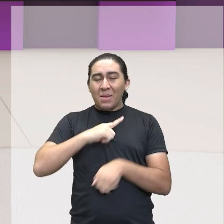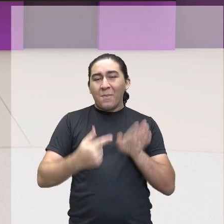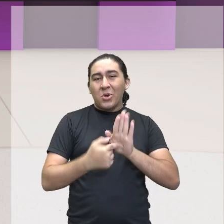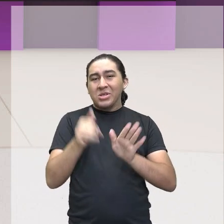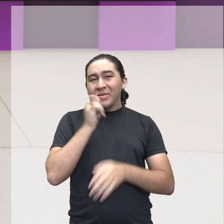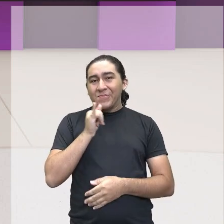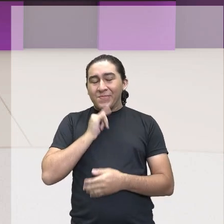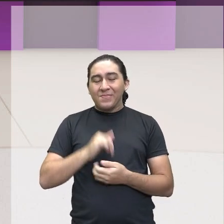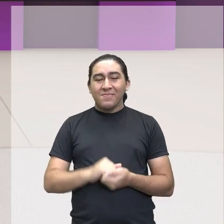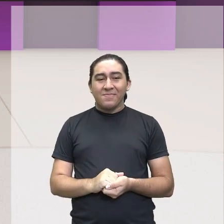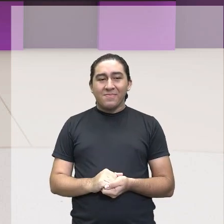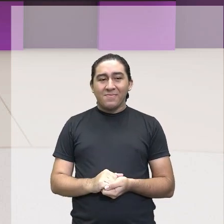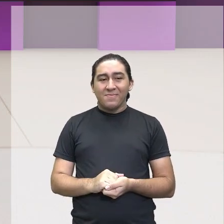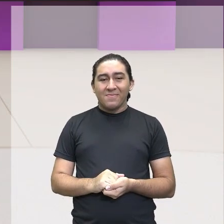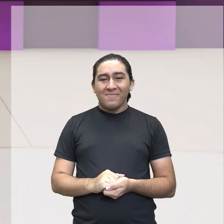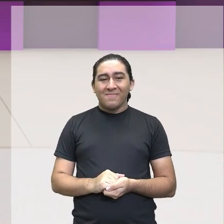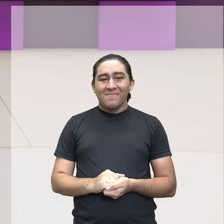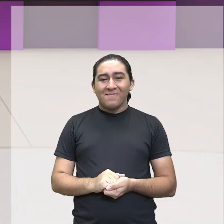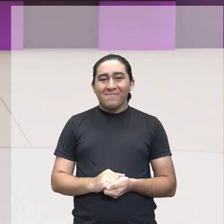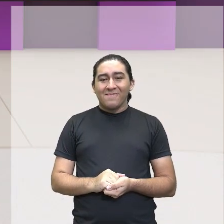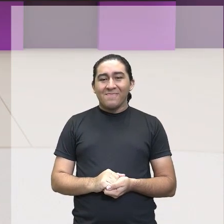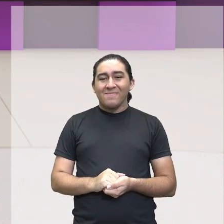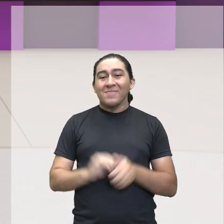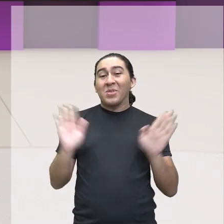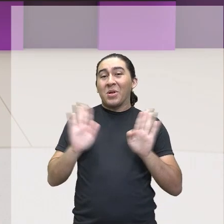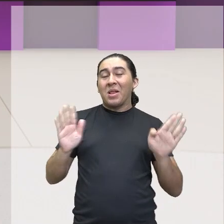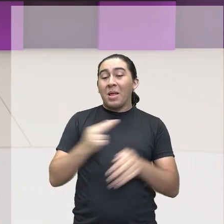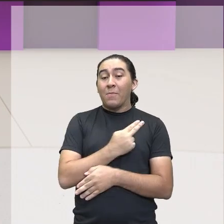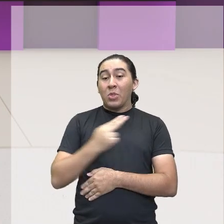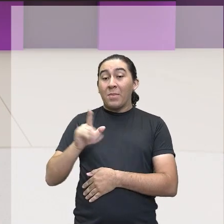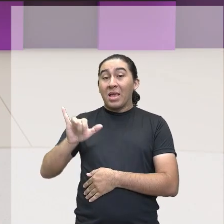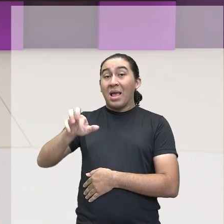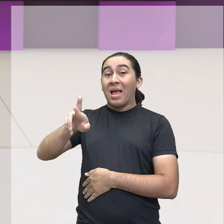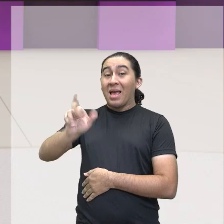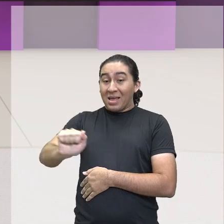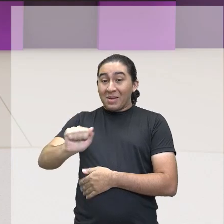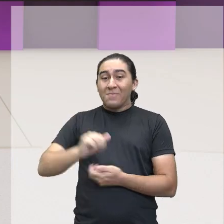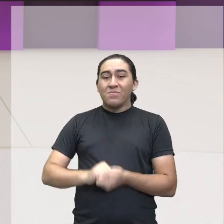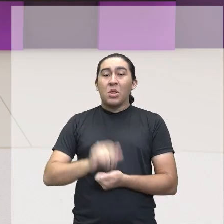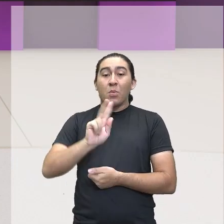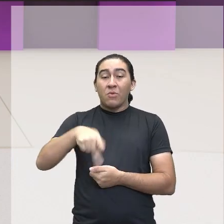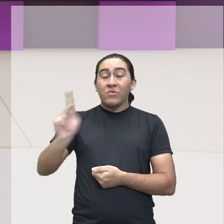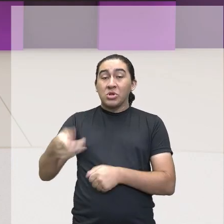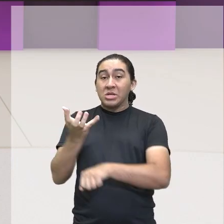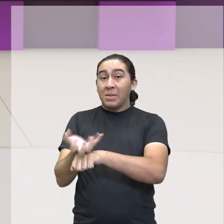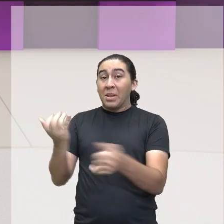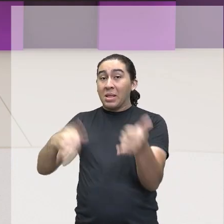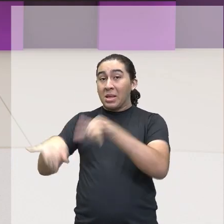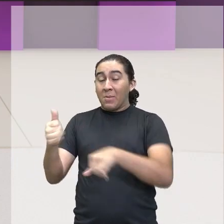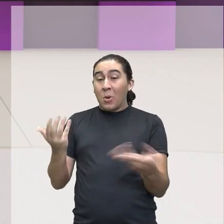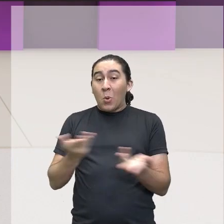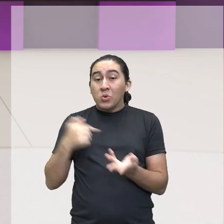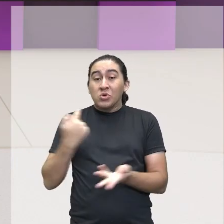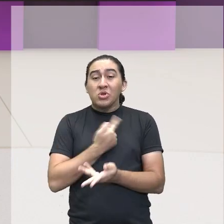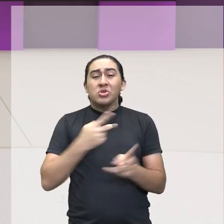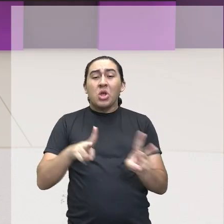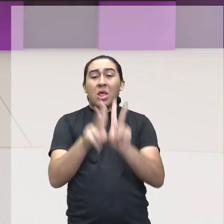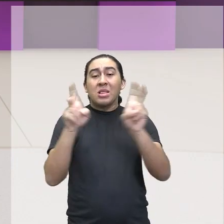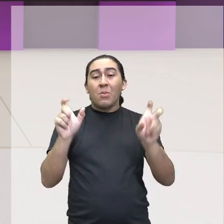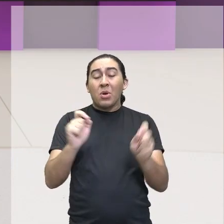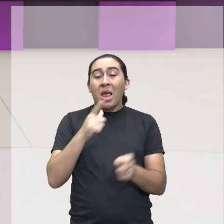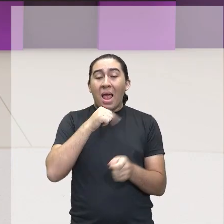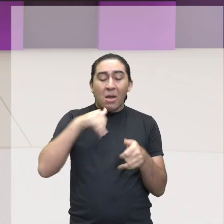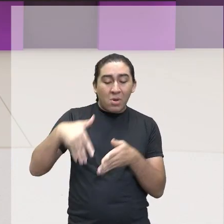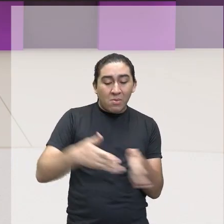exemplo para vocês. Olá, sou a professora Yara, professora de Química, e hoje nós vamos falar sobre o encontro